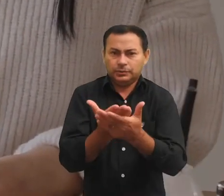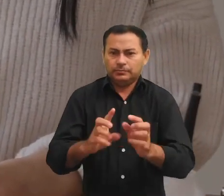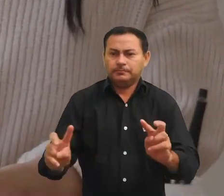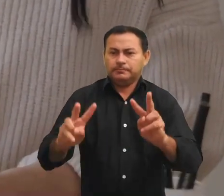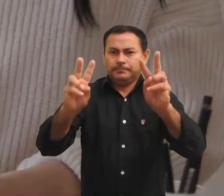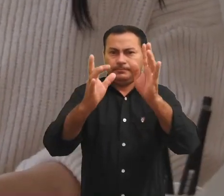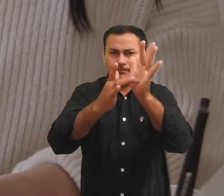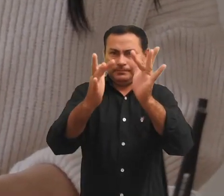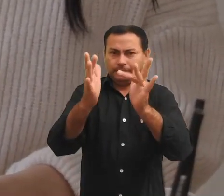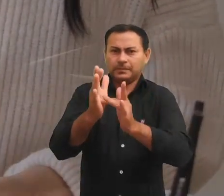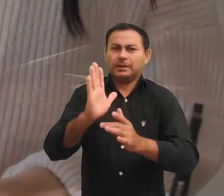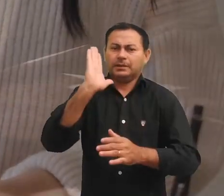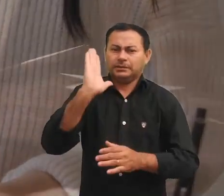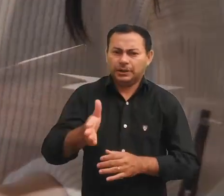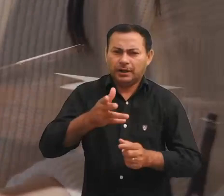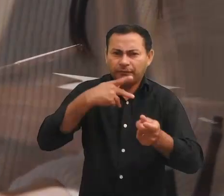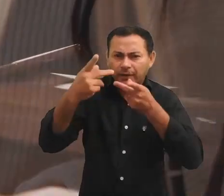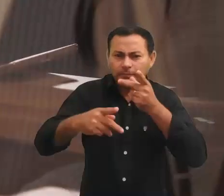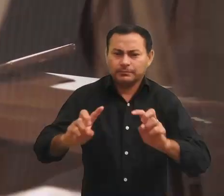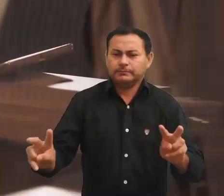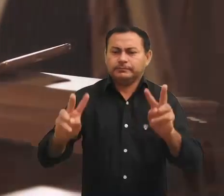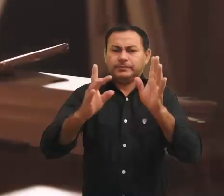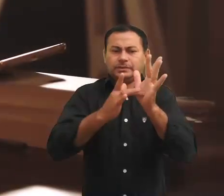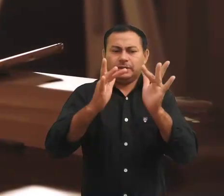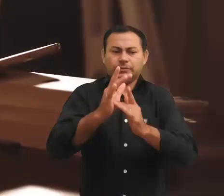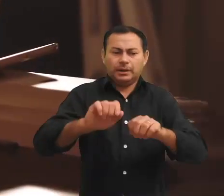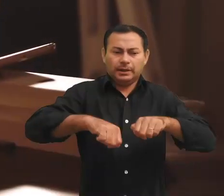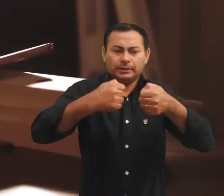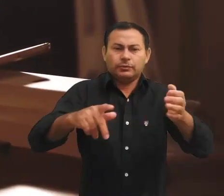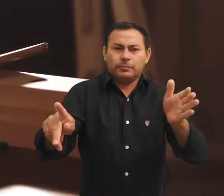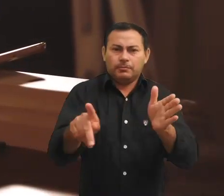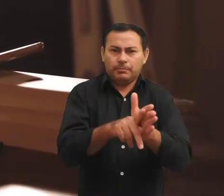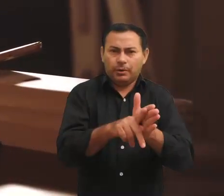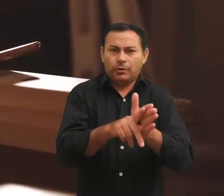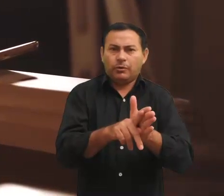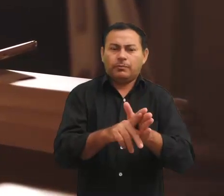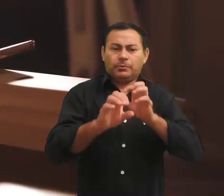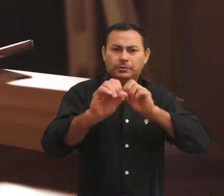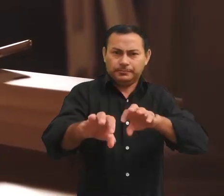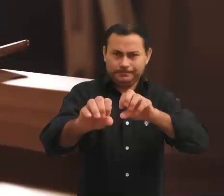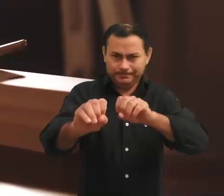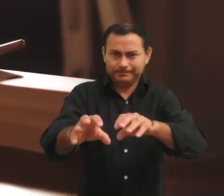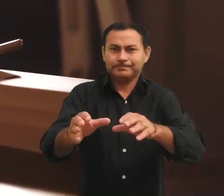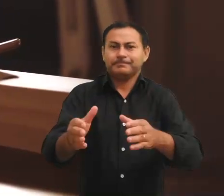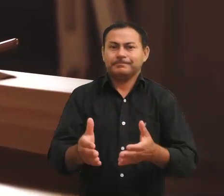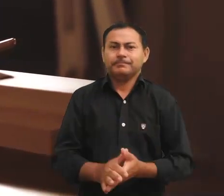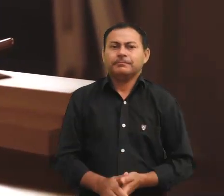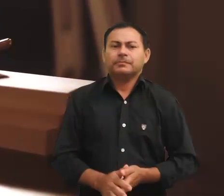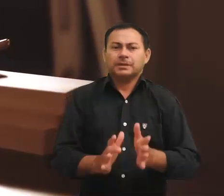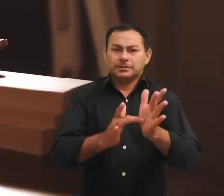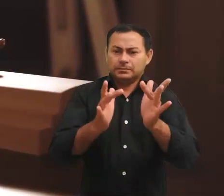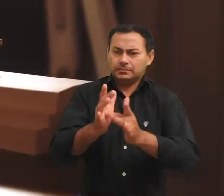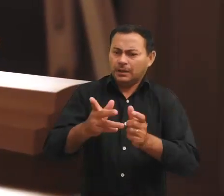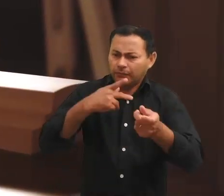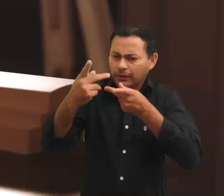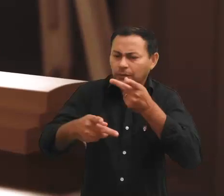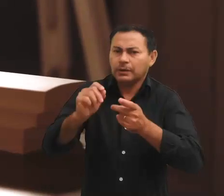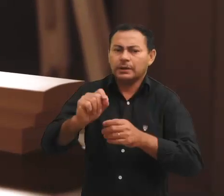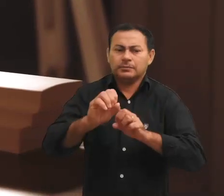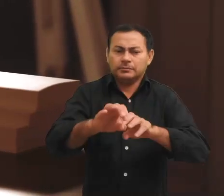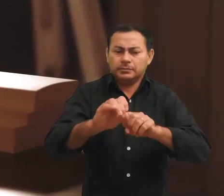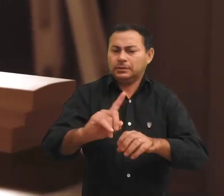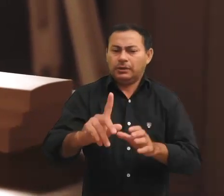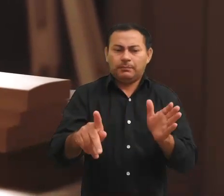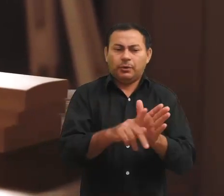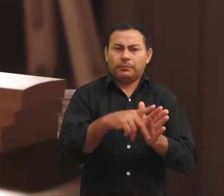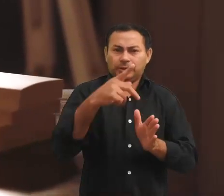ensino? Nesse estudo dos valores de Cristo, já falamos sobre o valor que Jesus deu ao seu próprio ensino. Ele